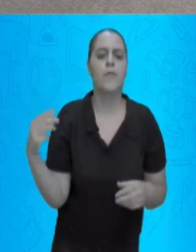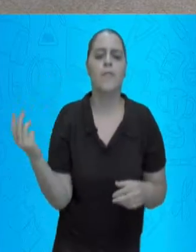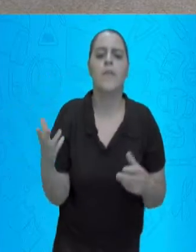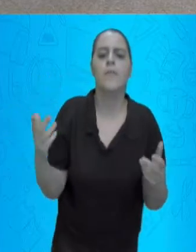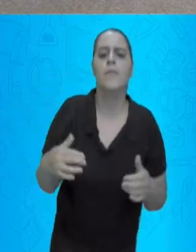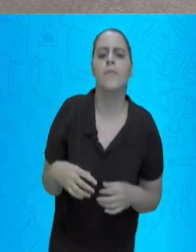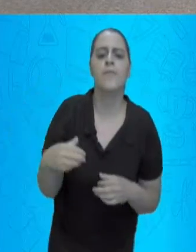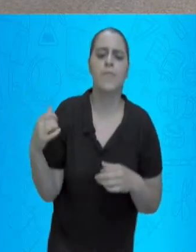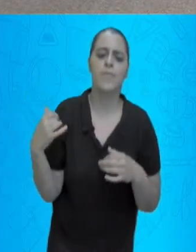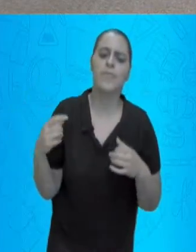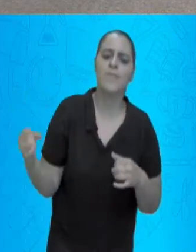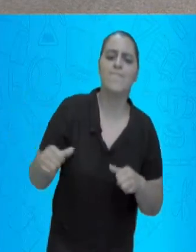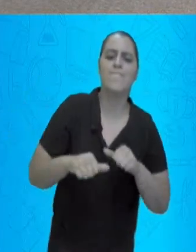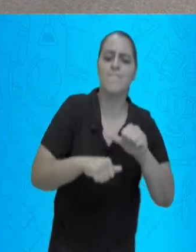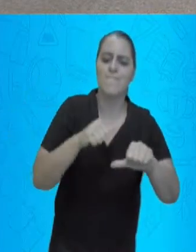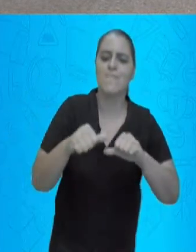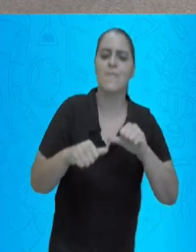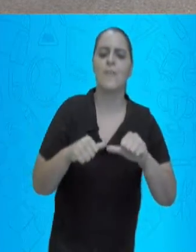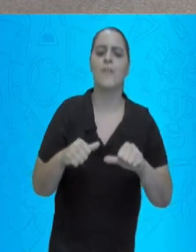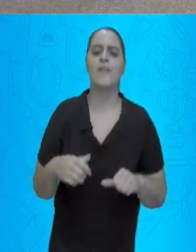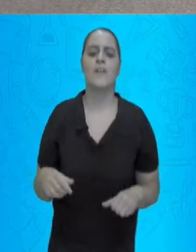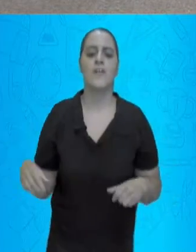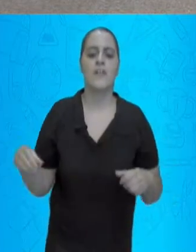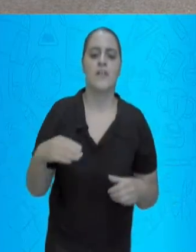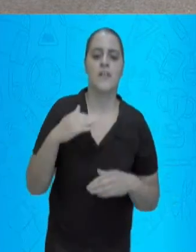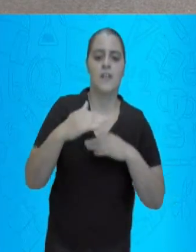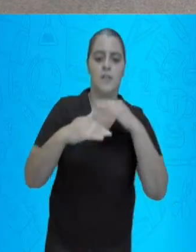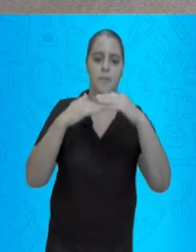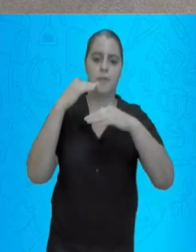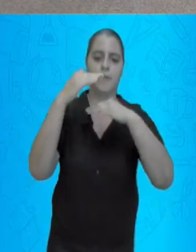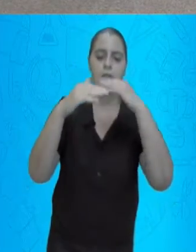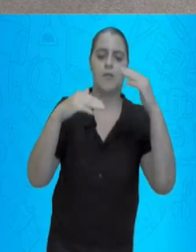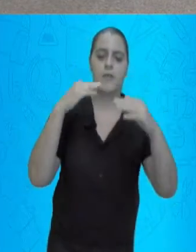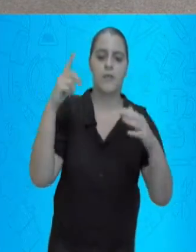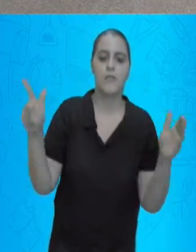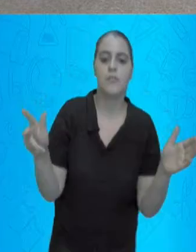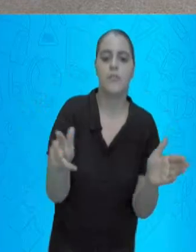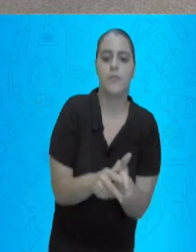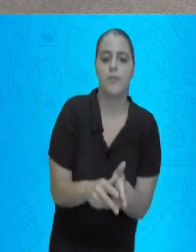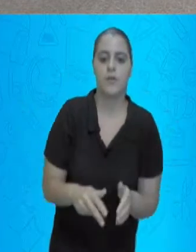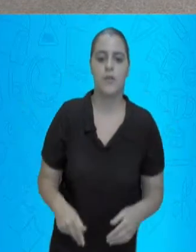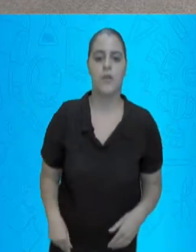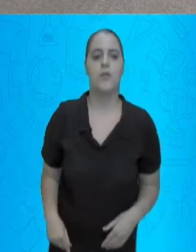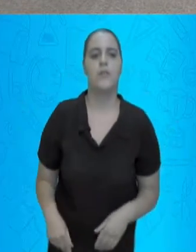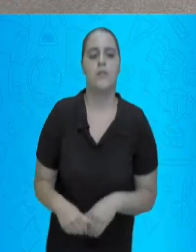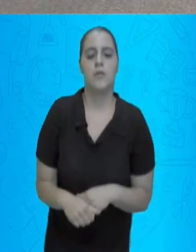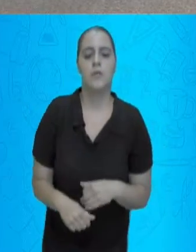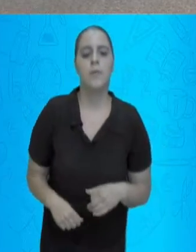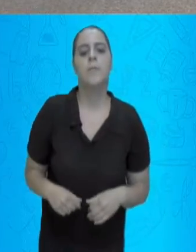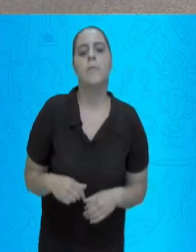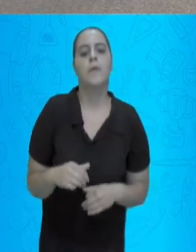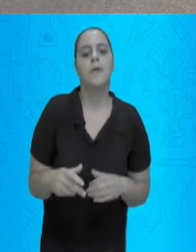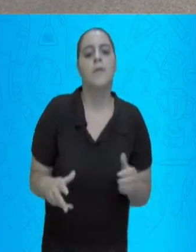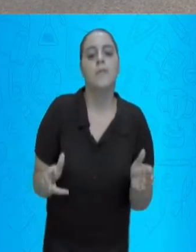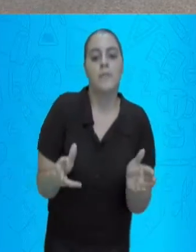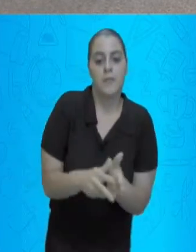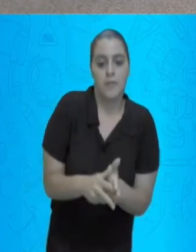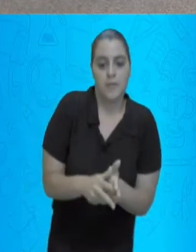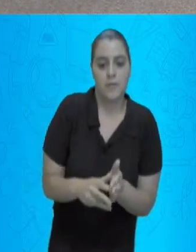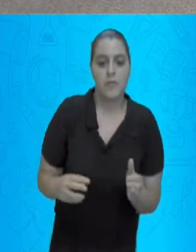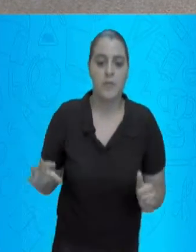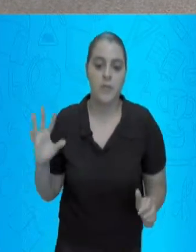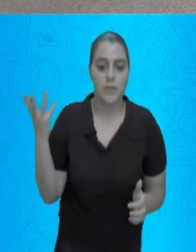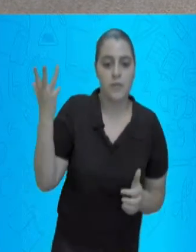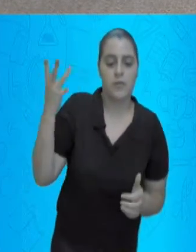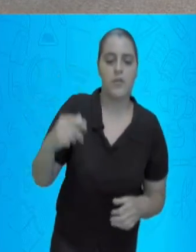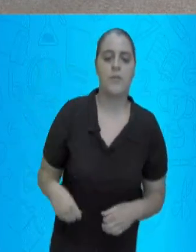que interferem no processo de fossilização. Para que a fossilização aconteça,